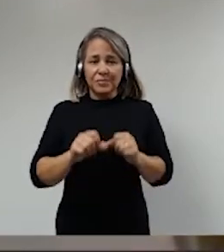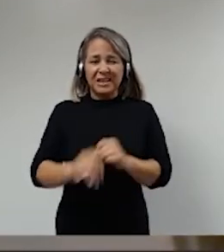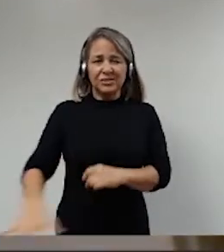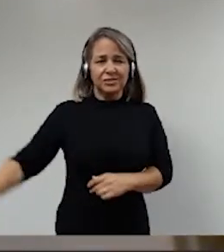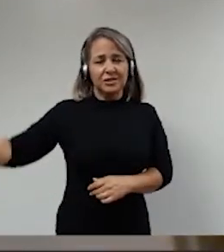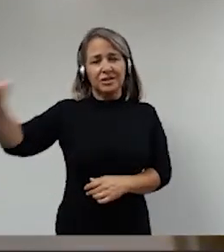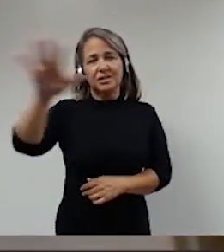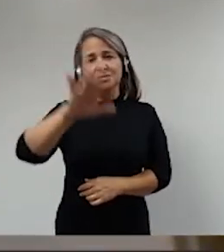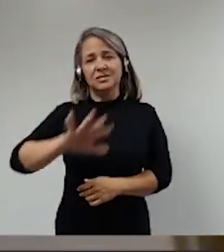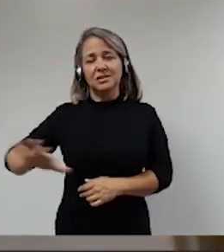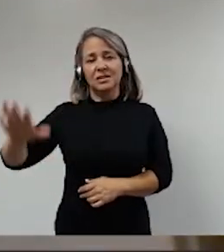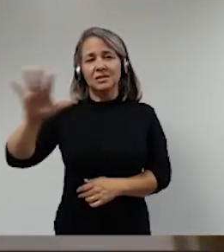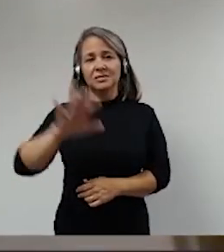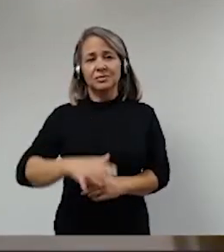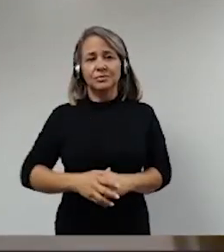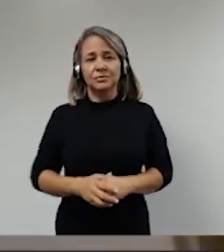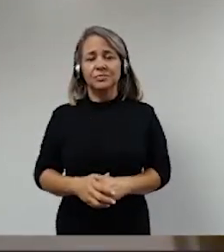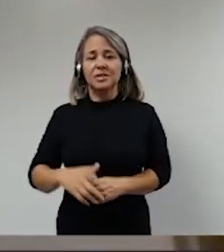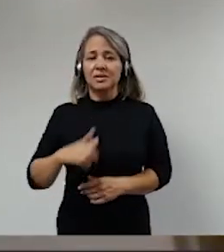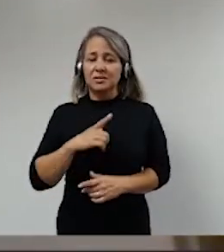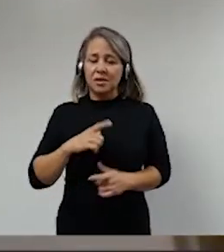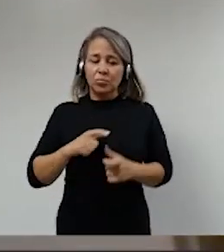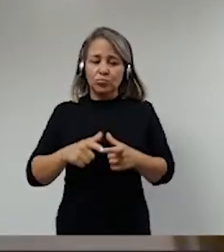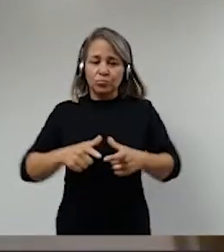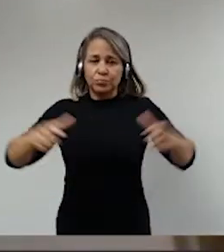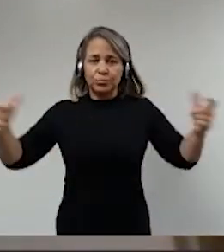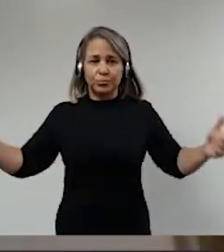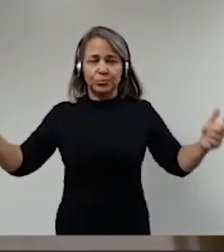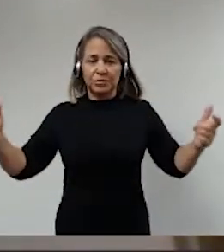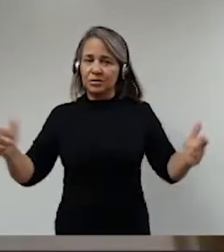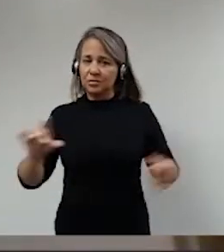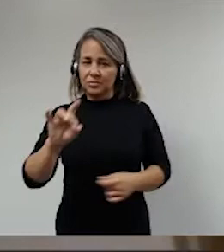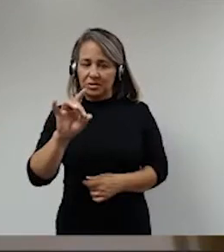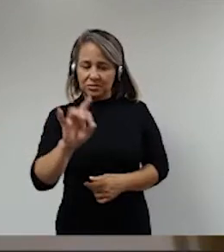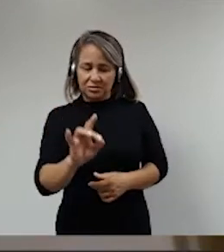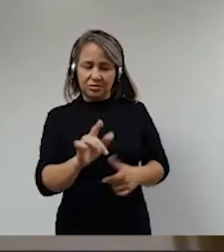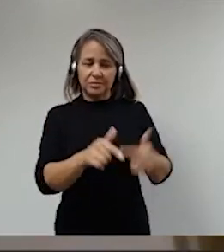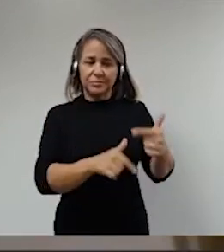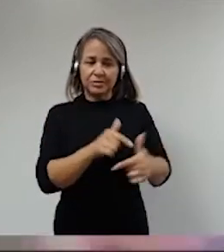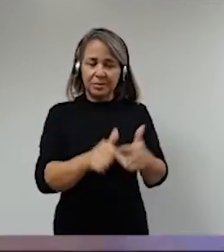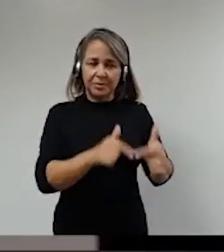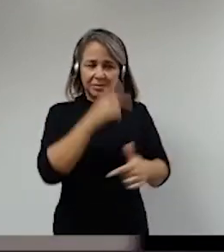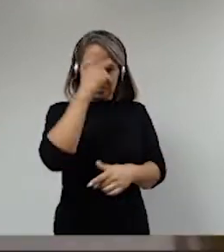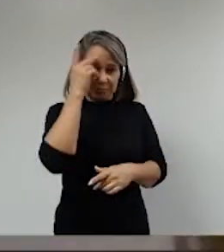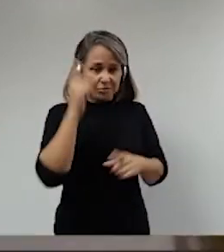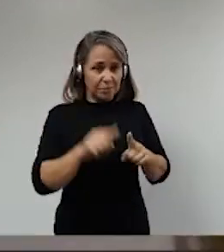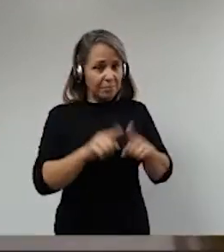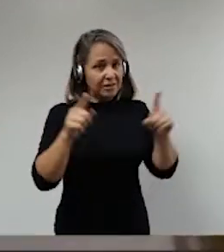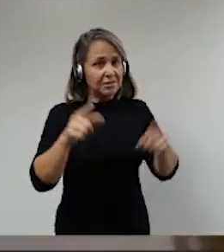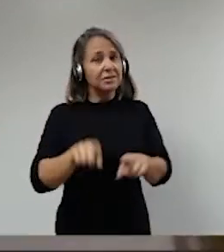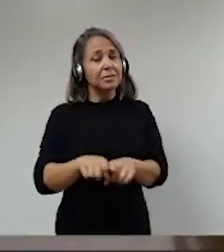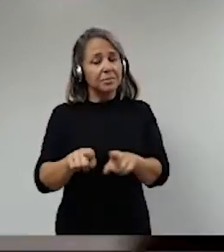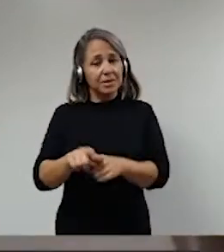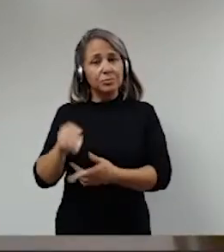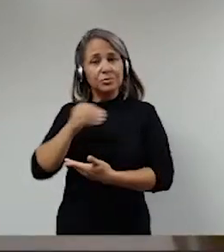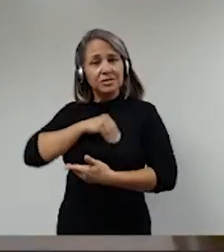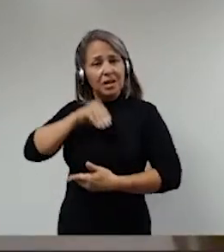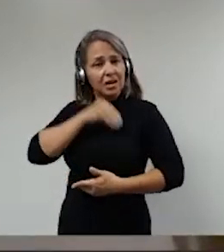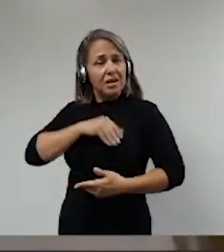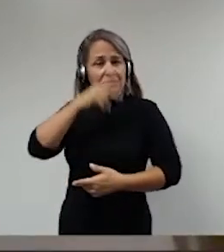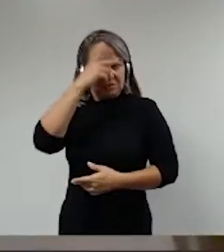generalizado, né, e de uma profundidade muito grande, né, porque impacta não apenas a atividade das pessoas, como os rendimentos das pessoas, porque o